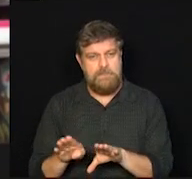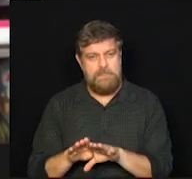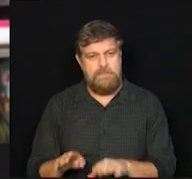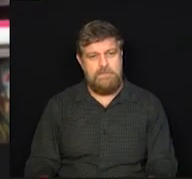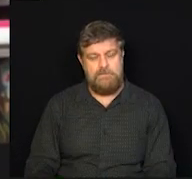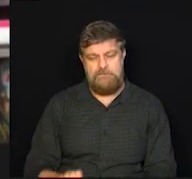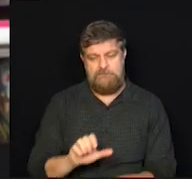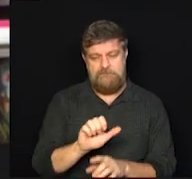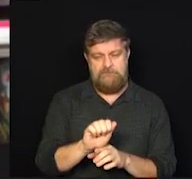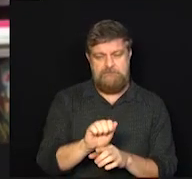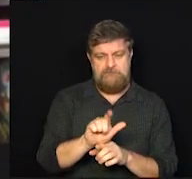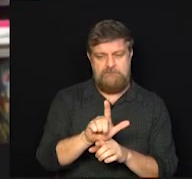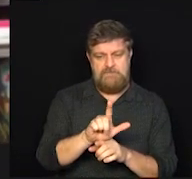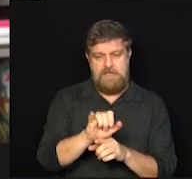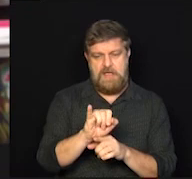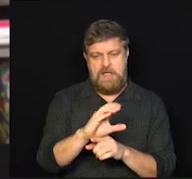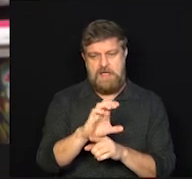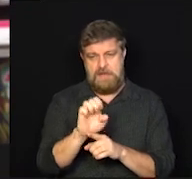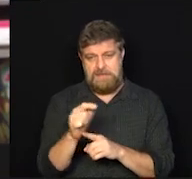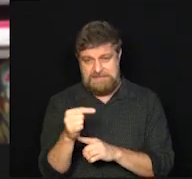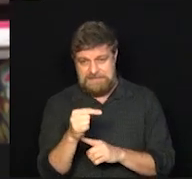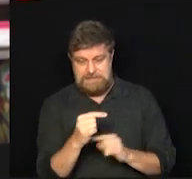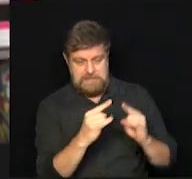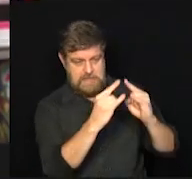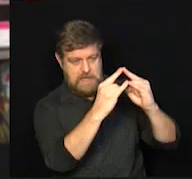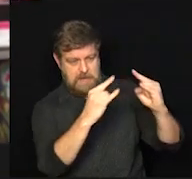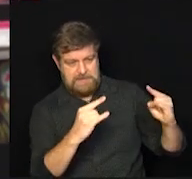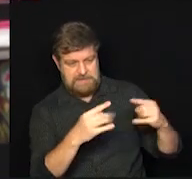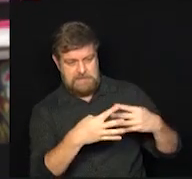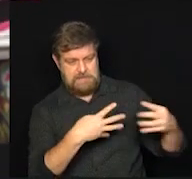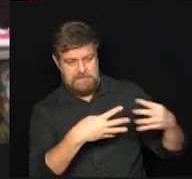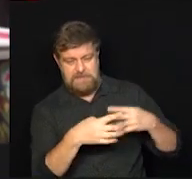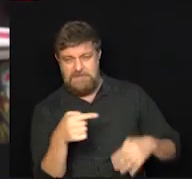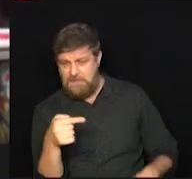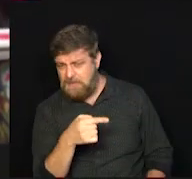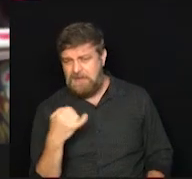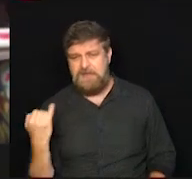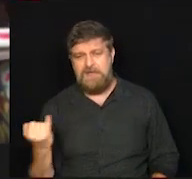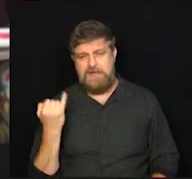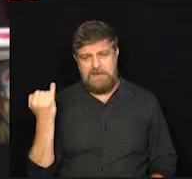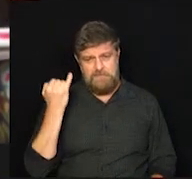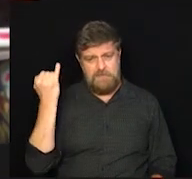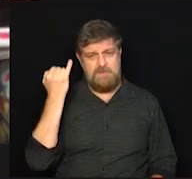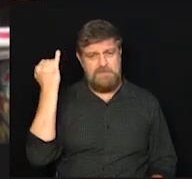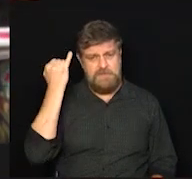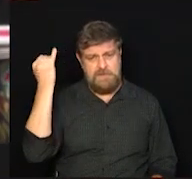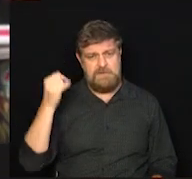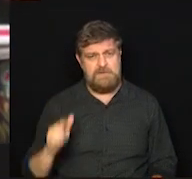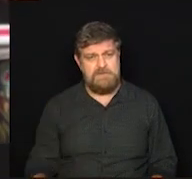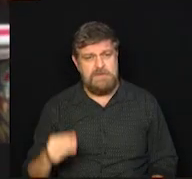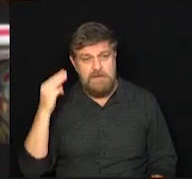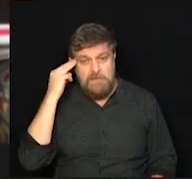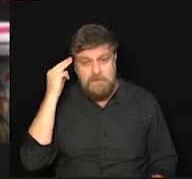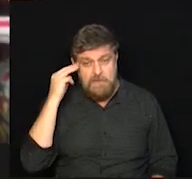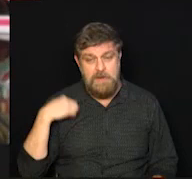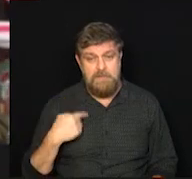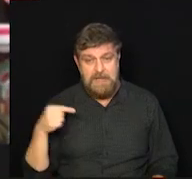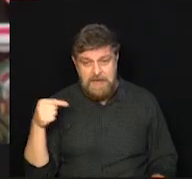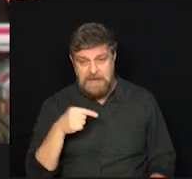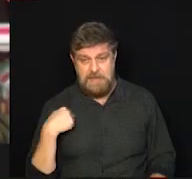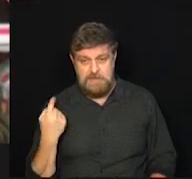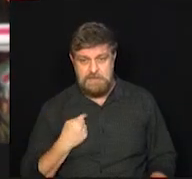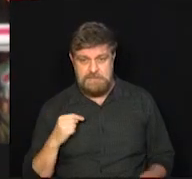de São João do Maranhão que é um espaço tão importante da nossa memória não altera porque foi o espaço que nos